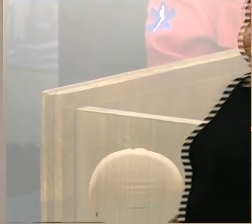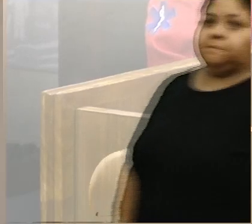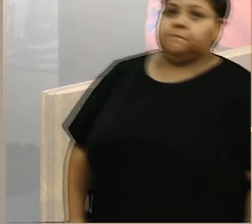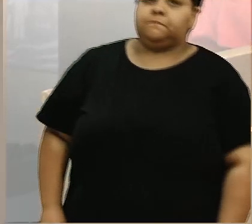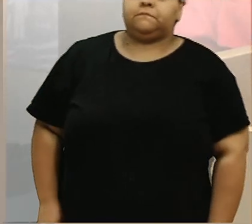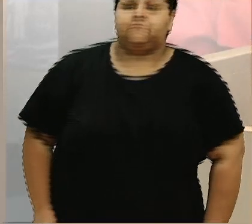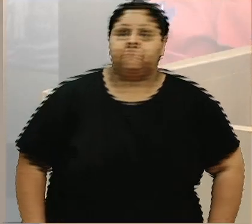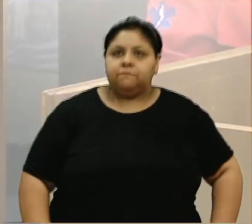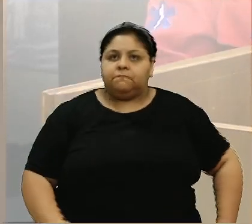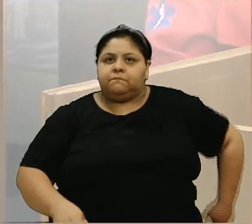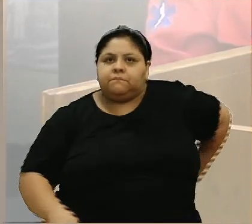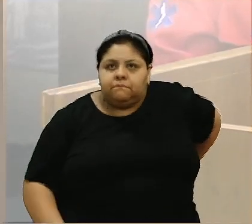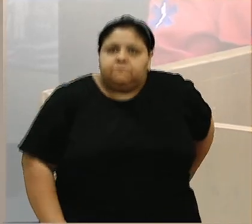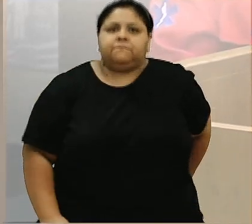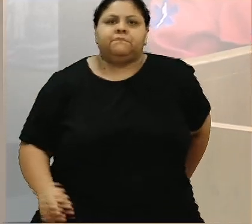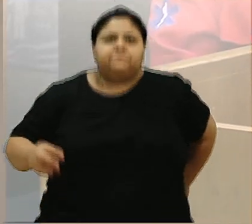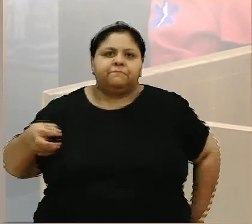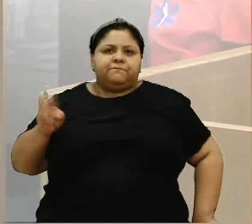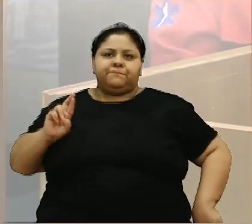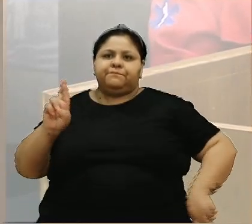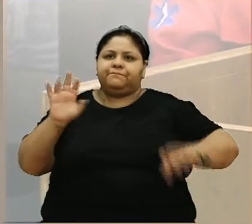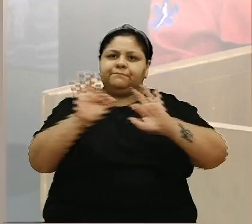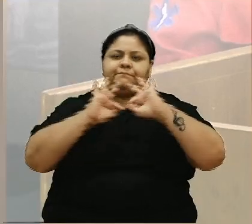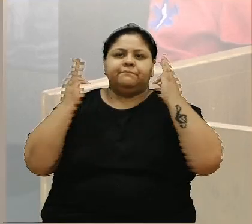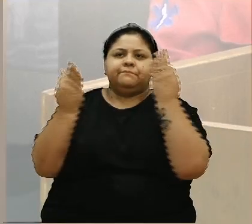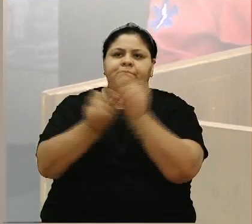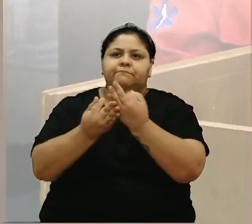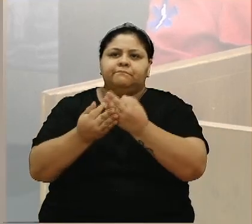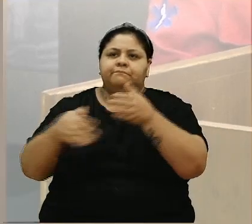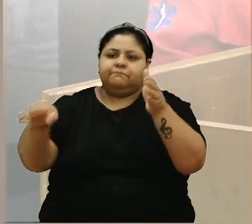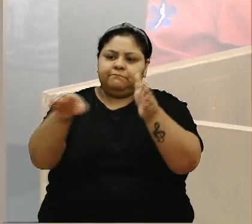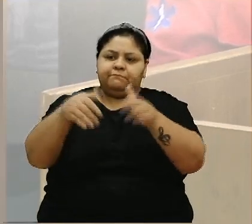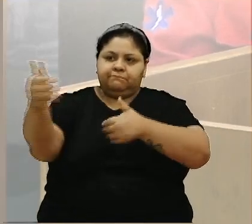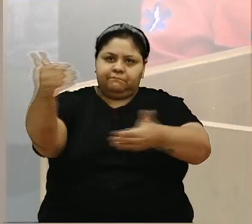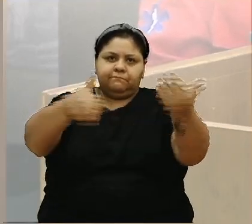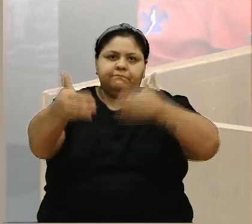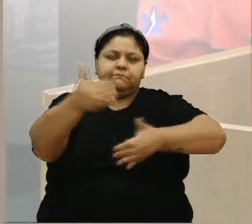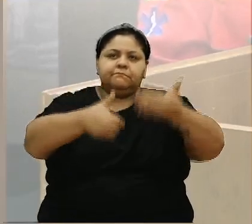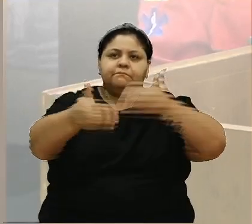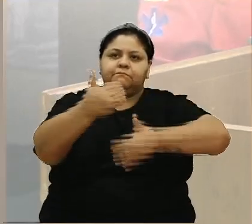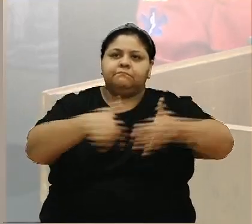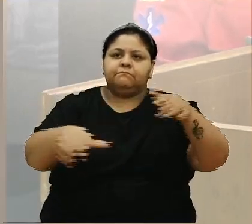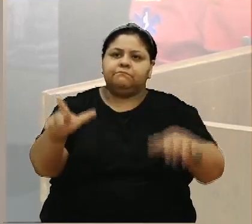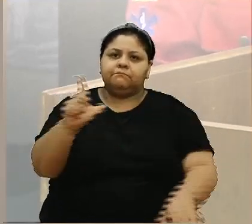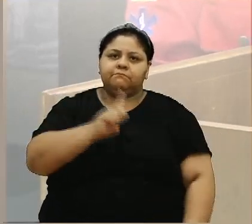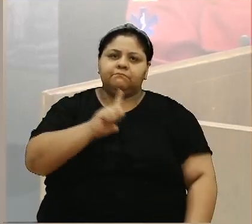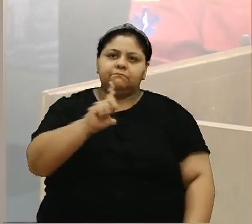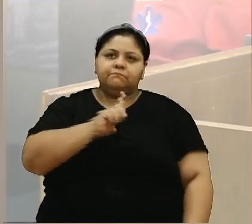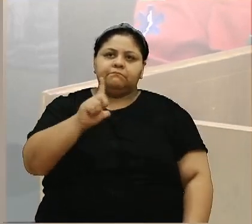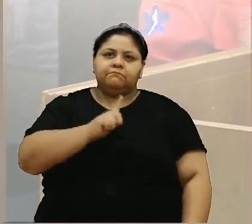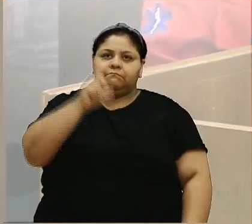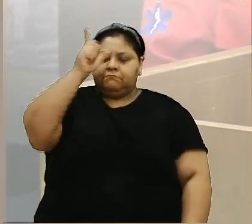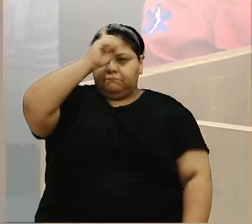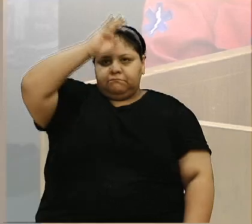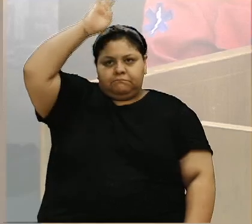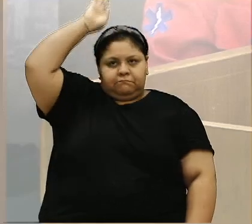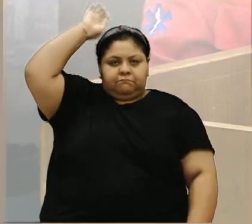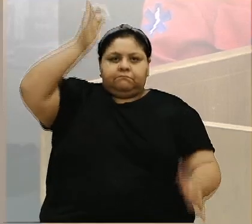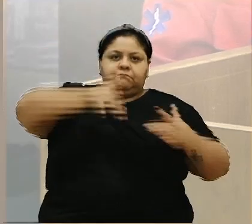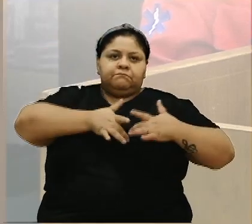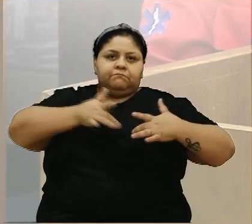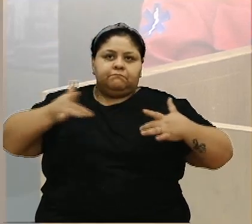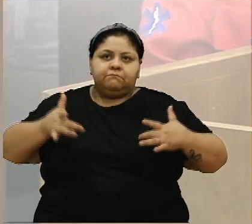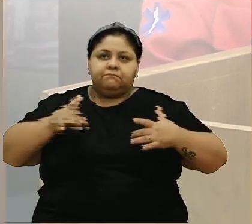também que estão aí, alguns também estão chegando, né? Teve um bombeiro nosso voluntário aí,